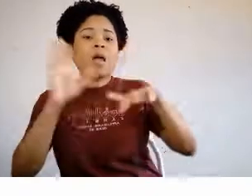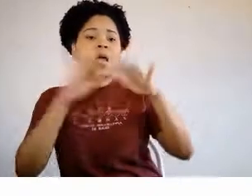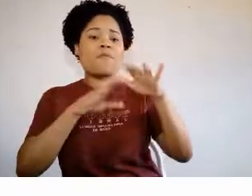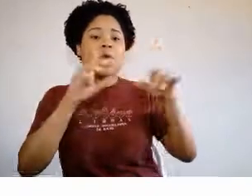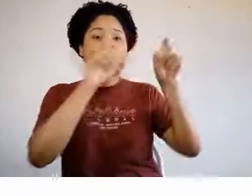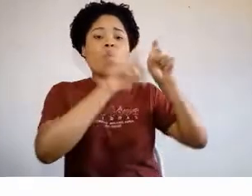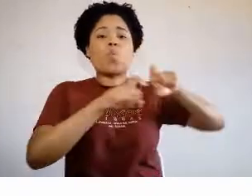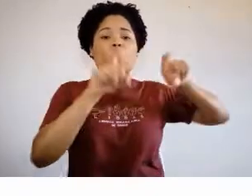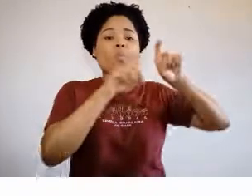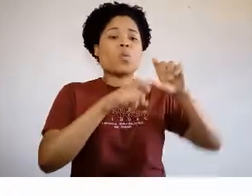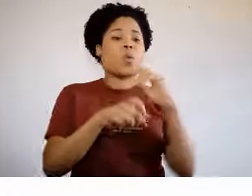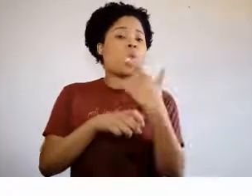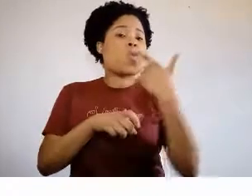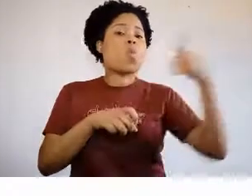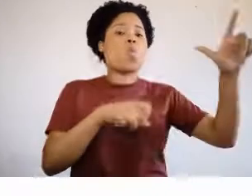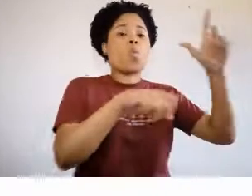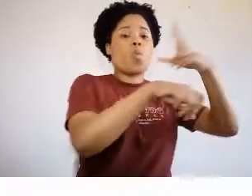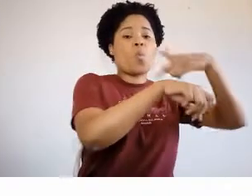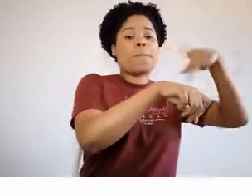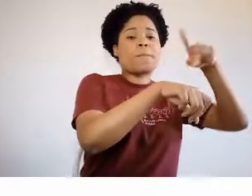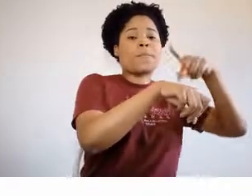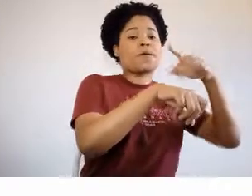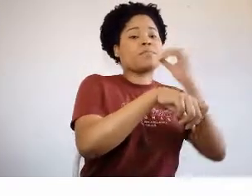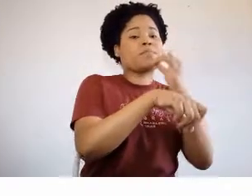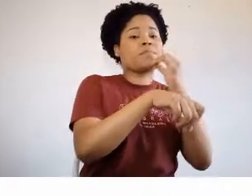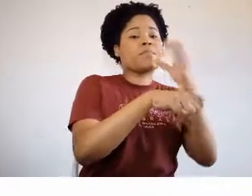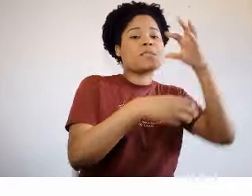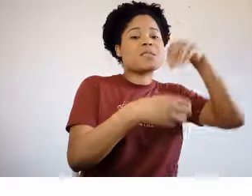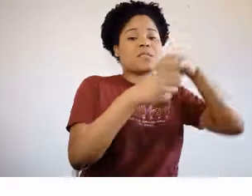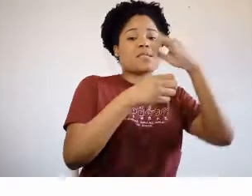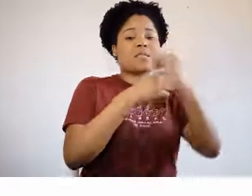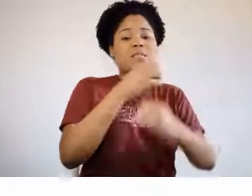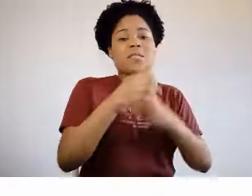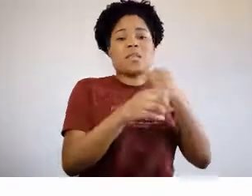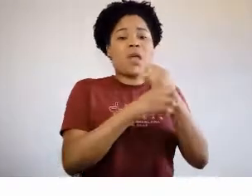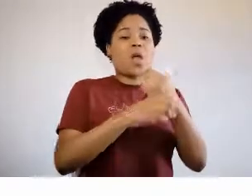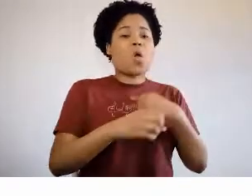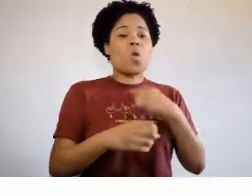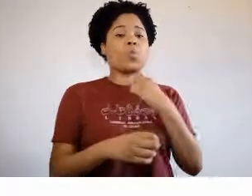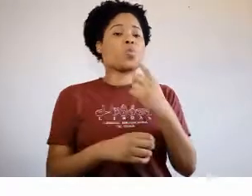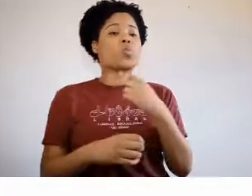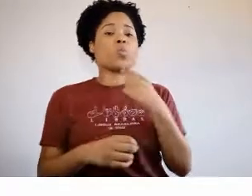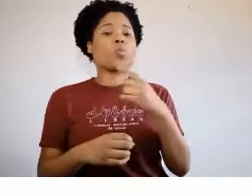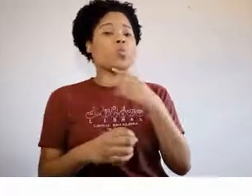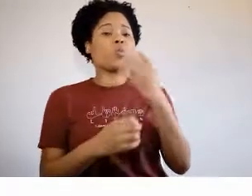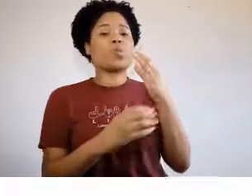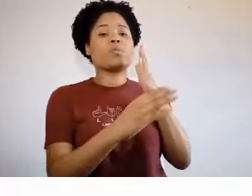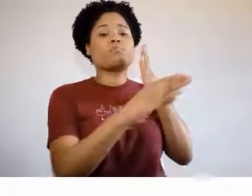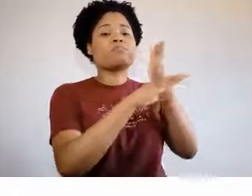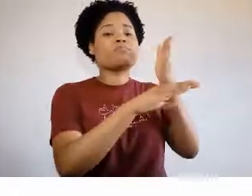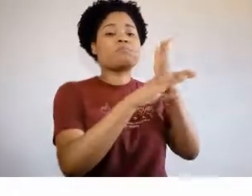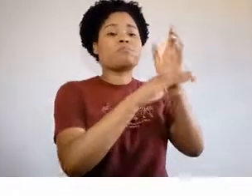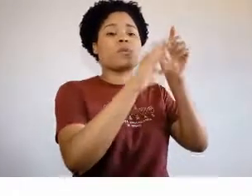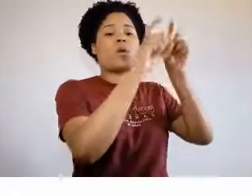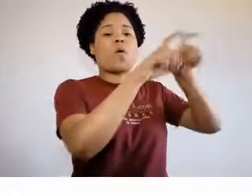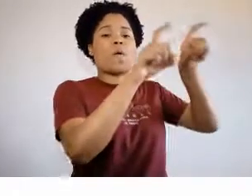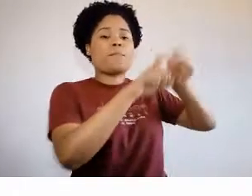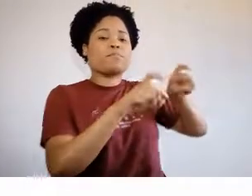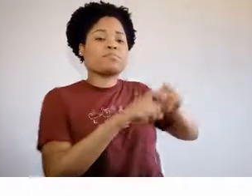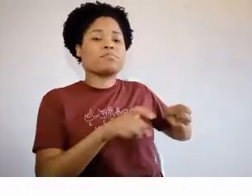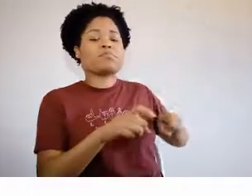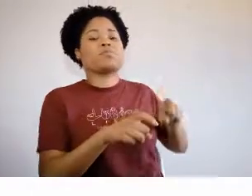de algum computador que a gente tem em outro país, né, lá dentro da internet, nós não conseguimos acessar